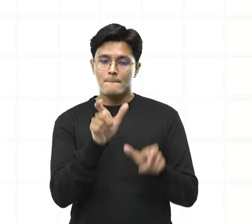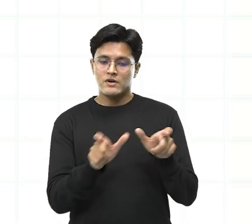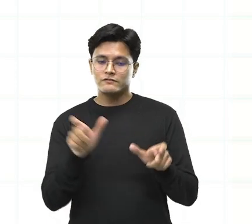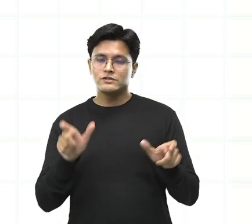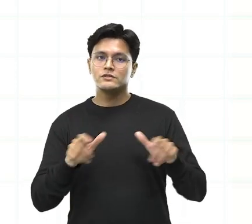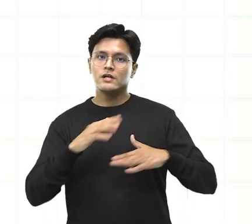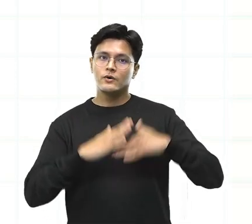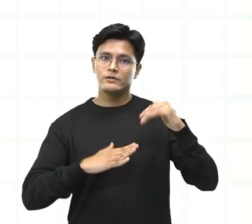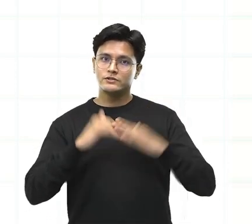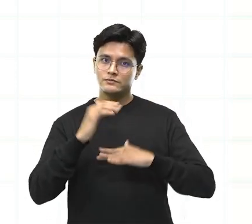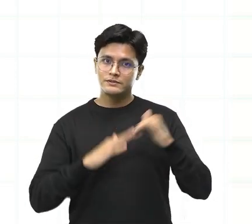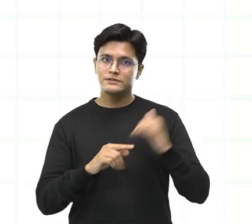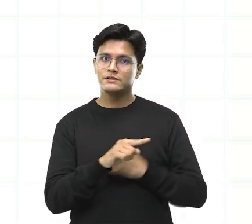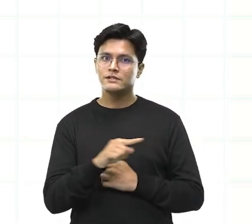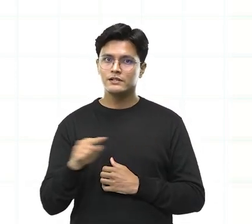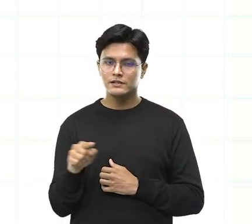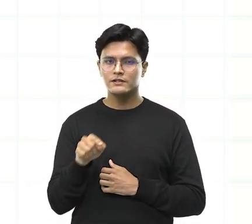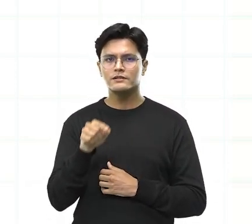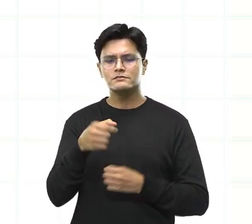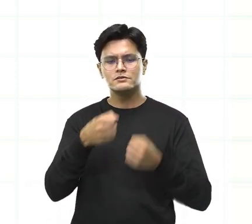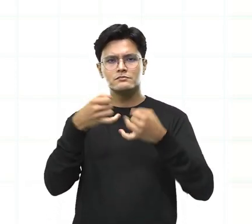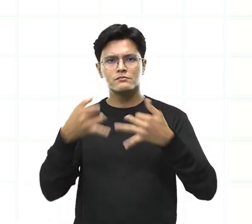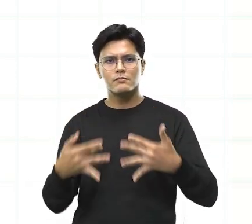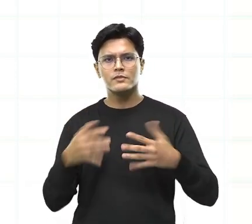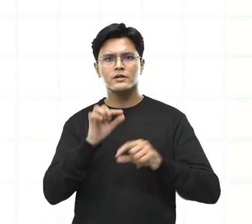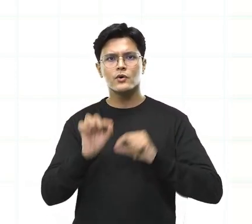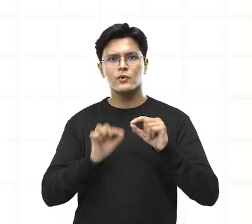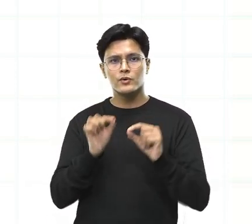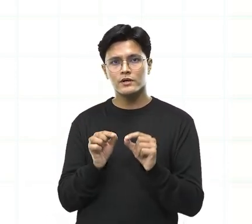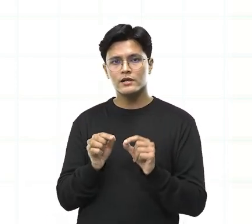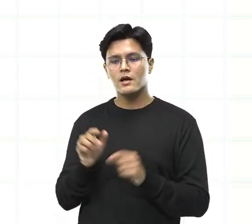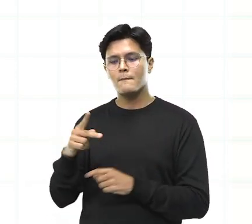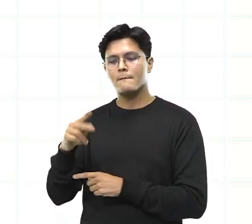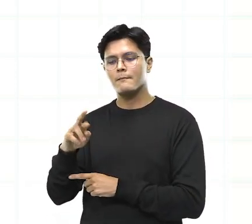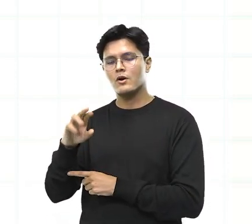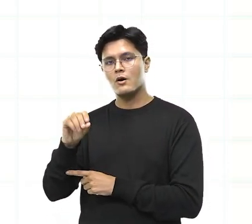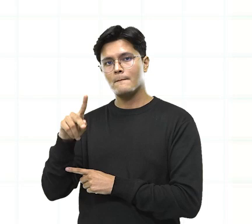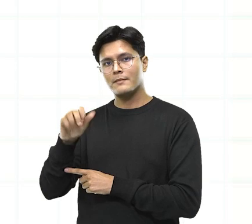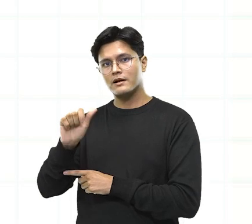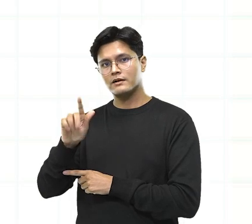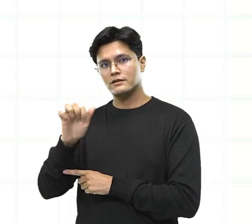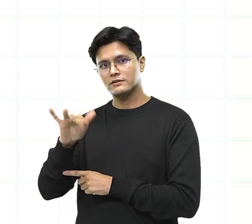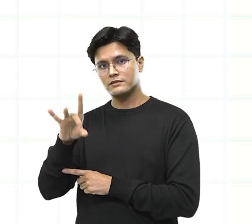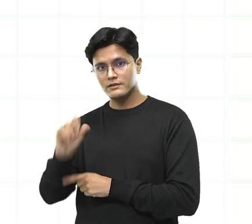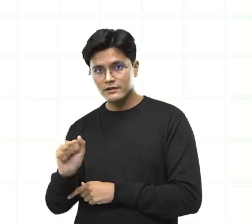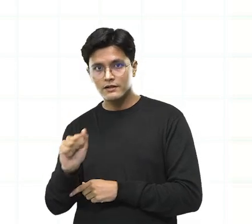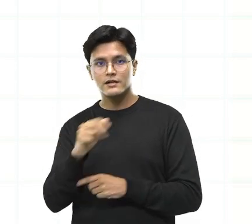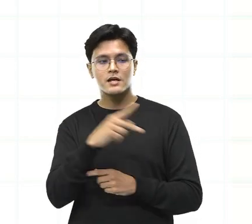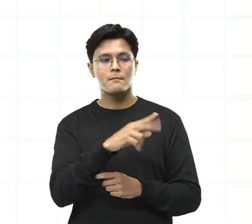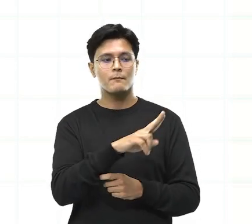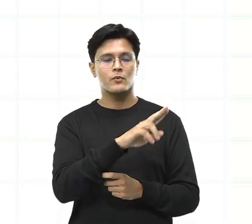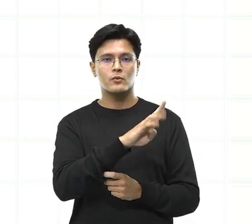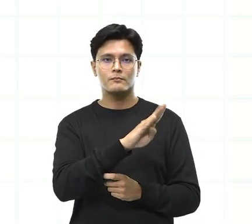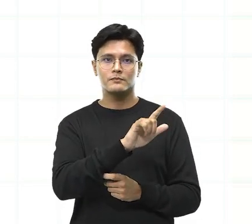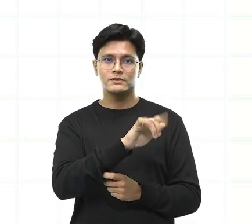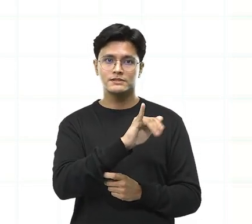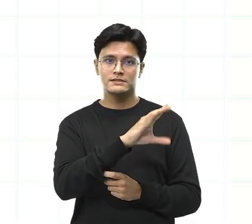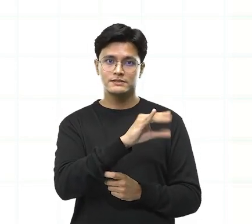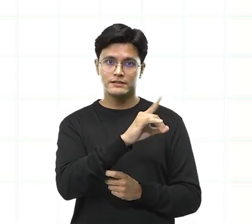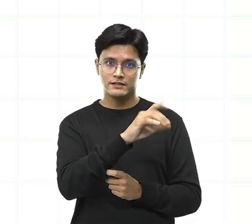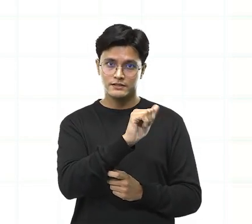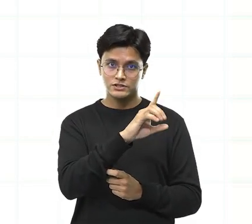especialistas diferenciam a propaganda da publicidade ao considerar que a primeira é o anúncio